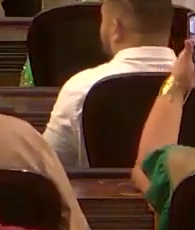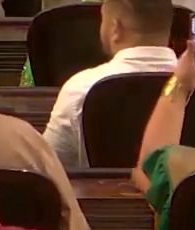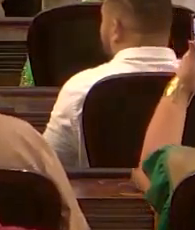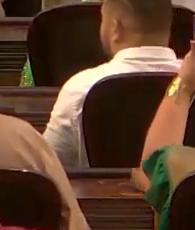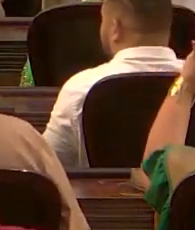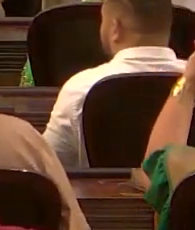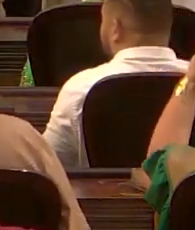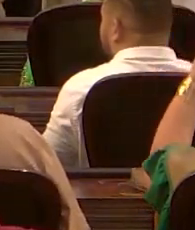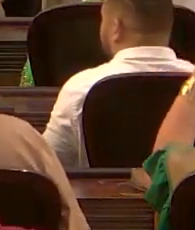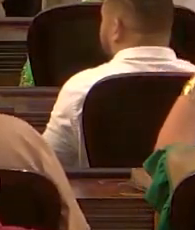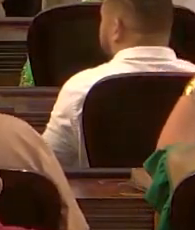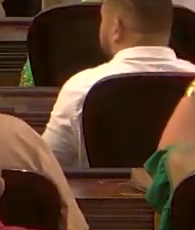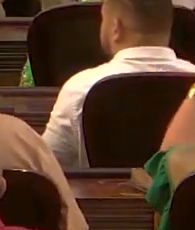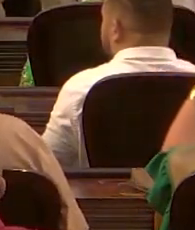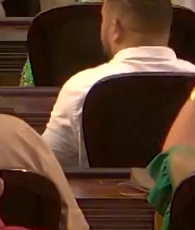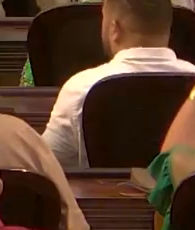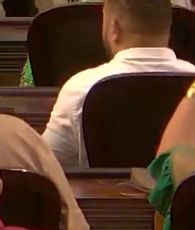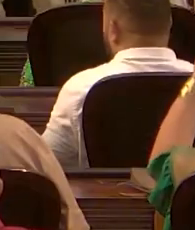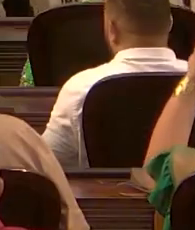Ei!